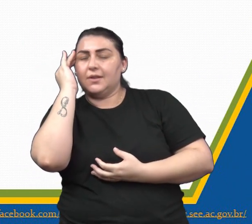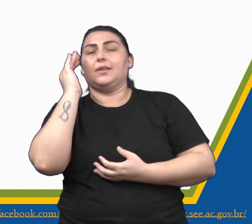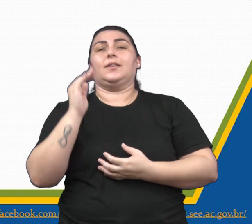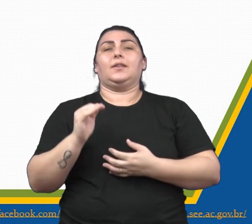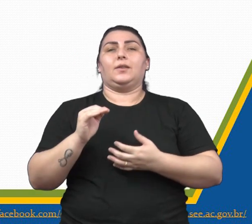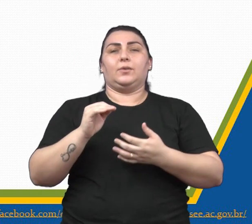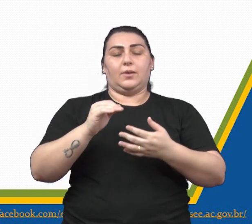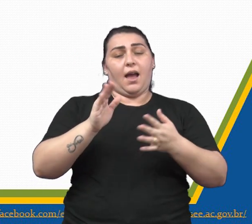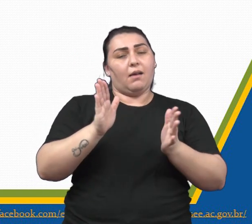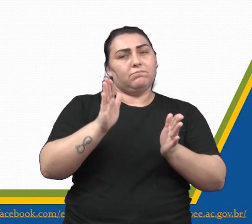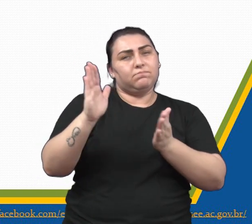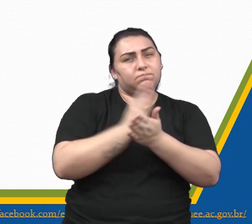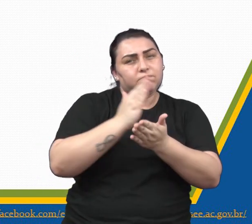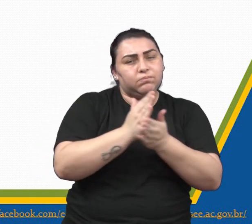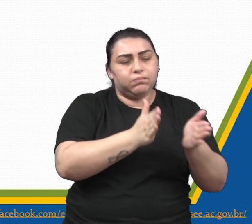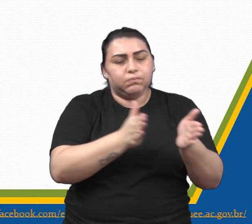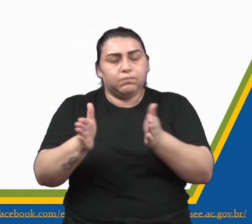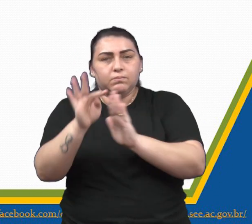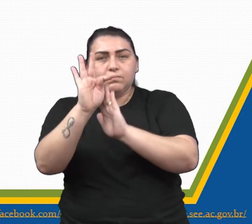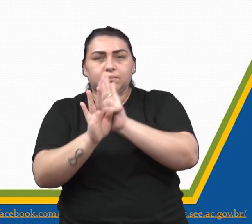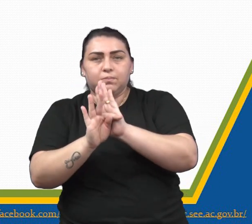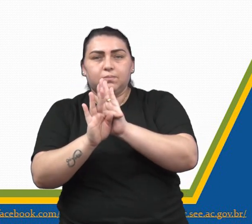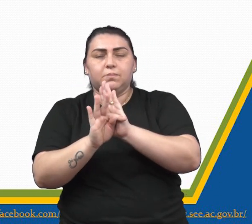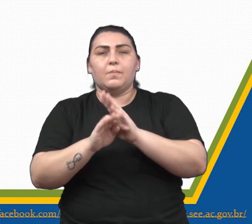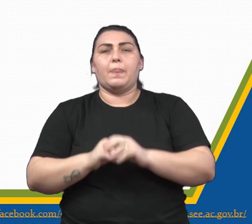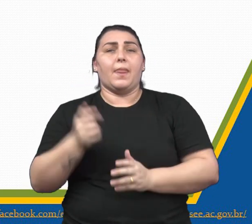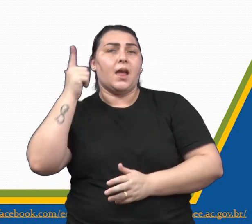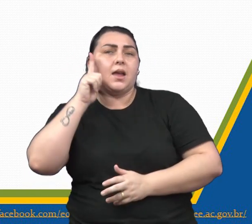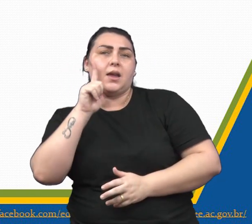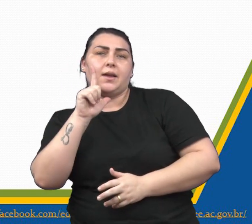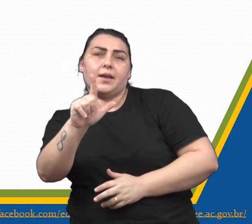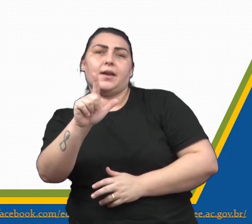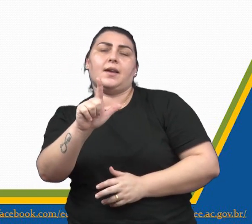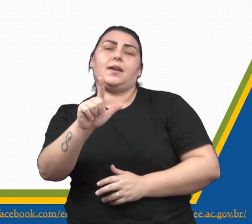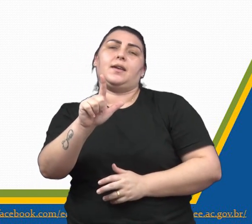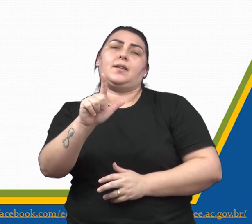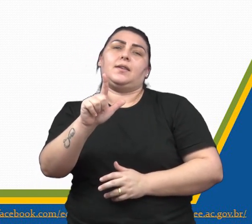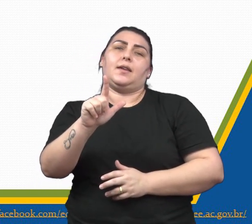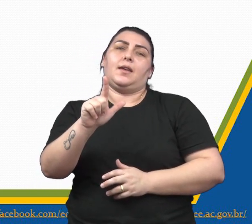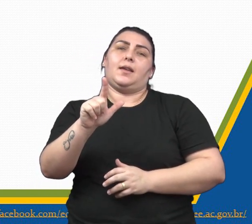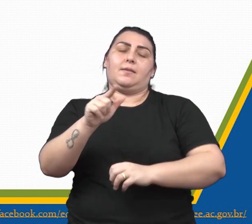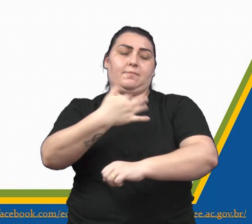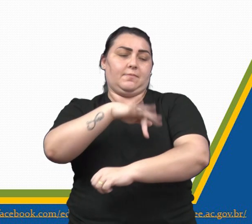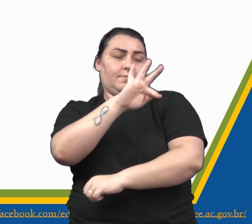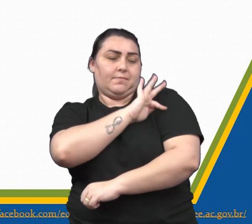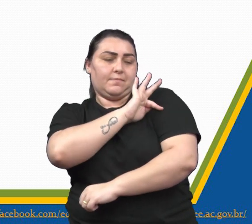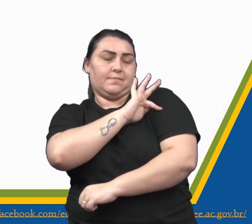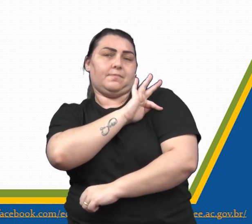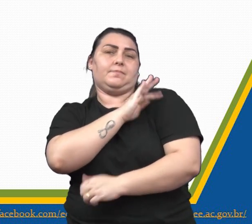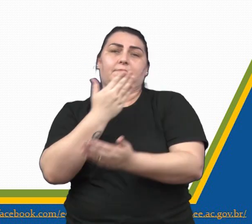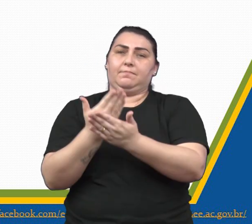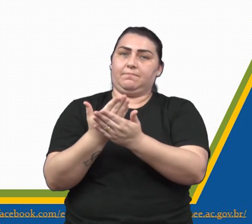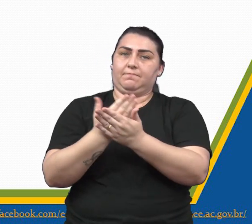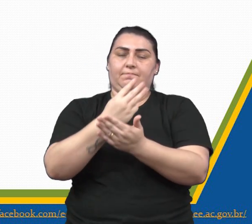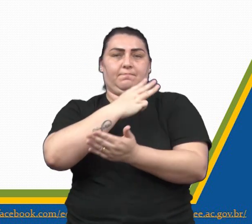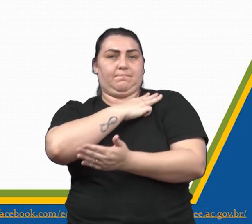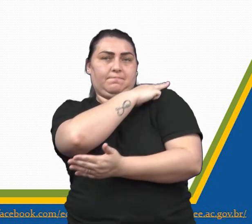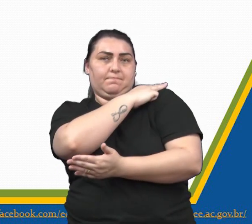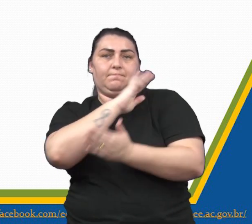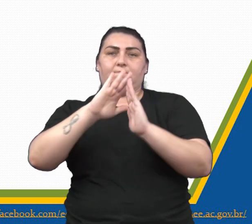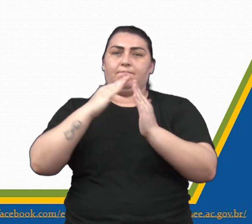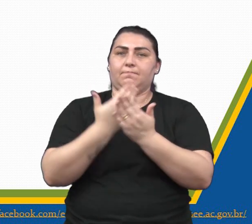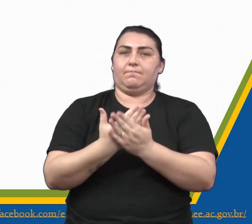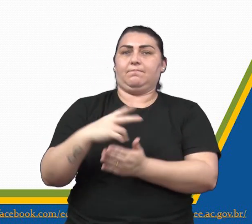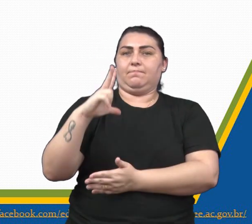relato pessoal para isso. Ganhei bolsa para cursar o 3º ano do ensino médio em uma escola